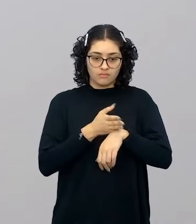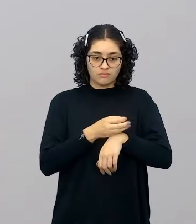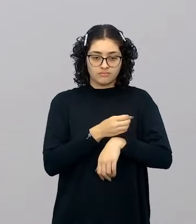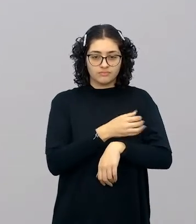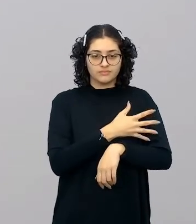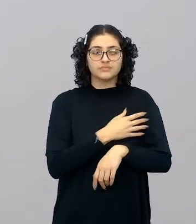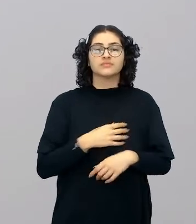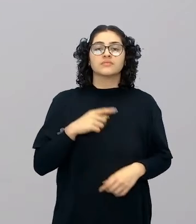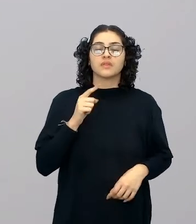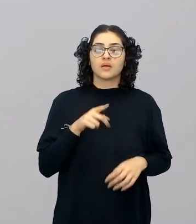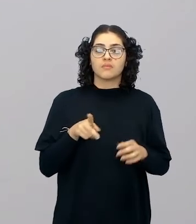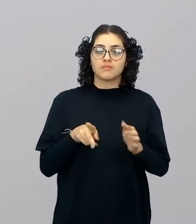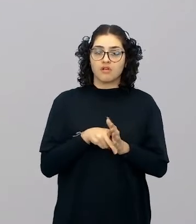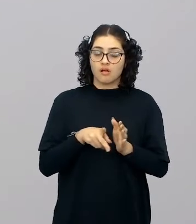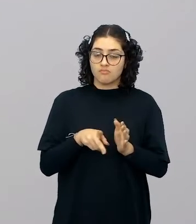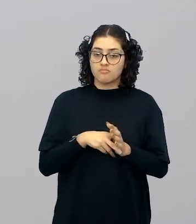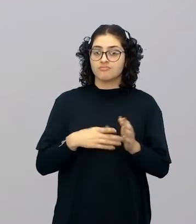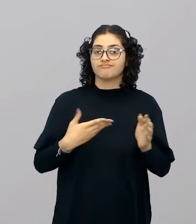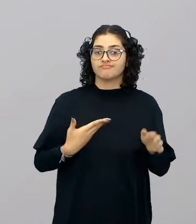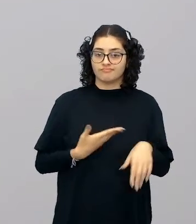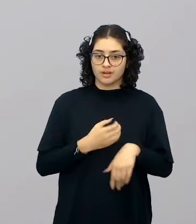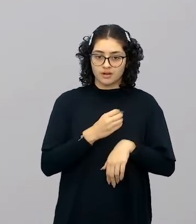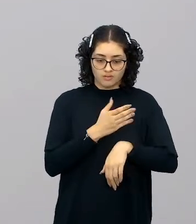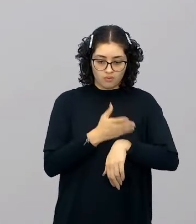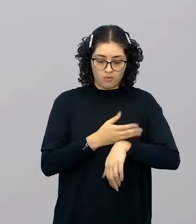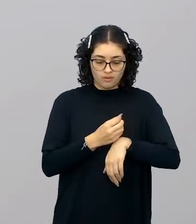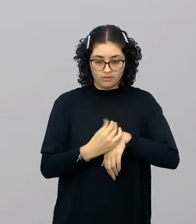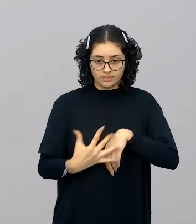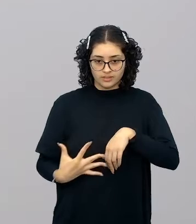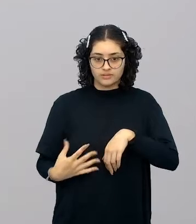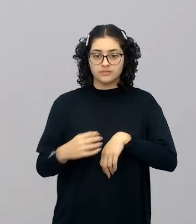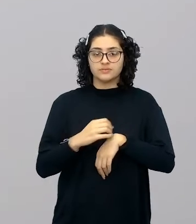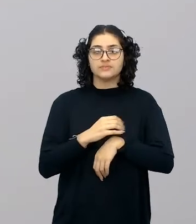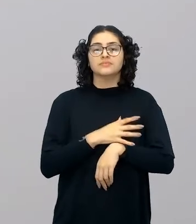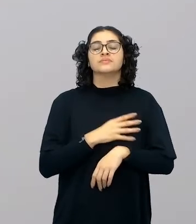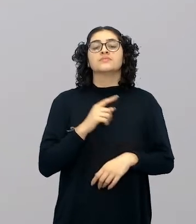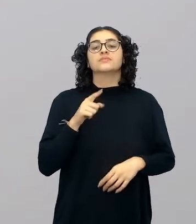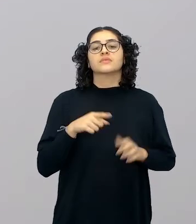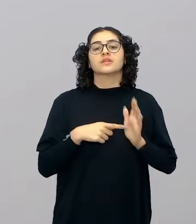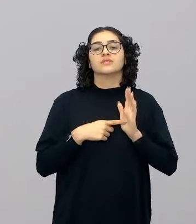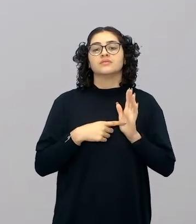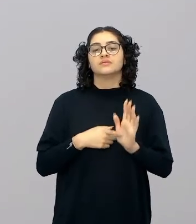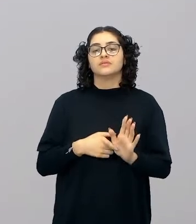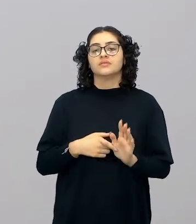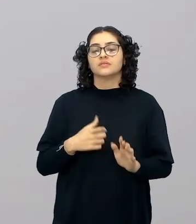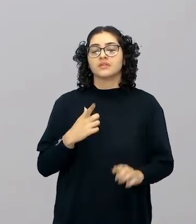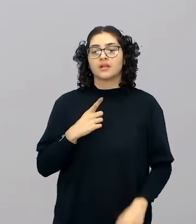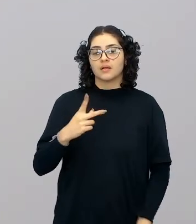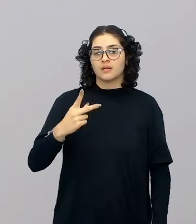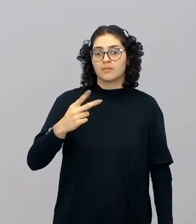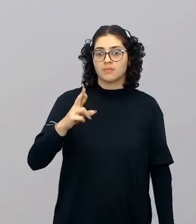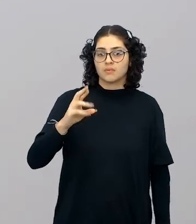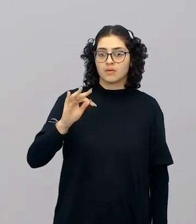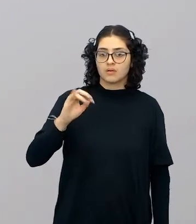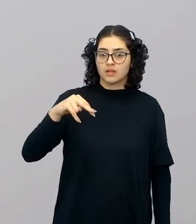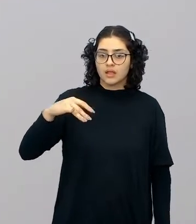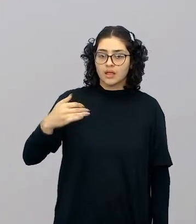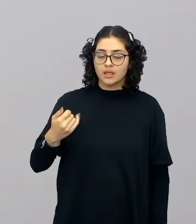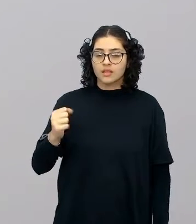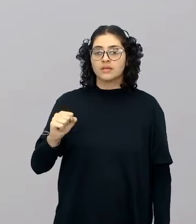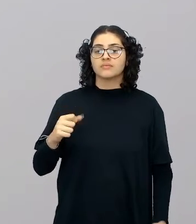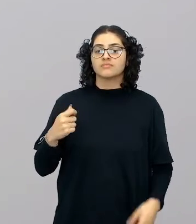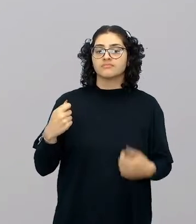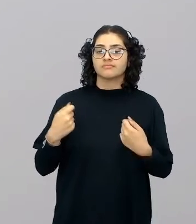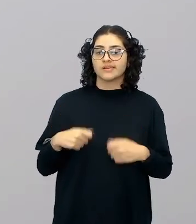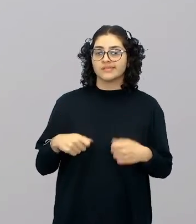são esses fatores de coagulação que vão aí, né, elencar quais são as proteínas que serão ativadas